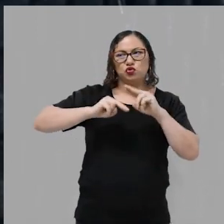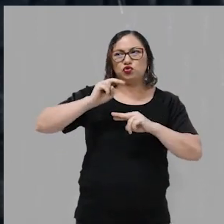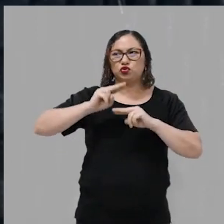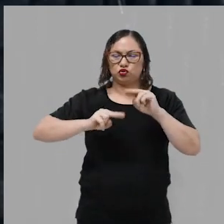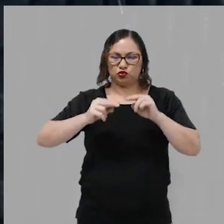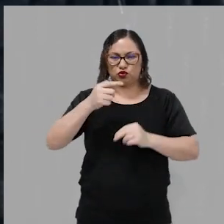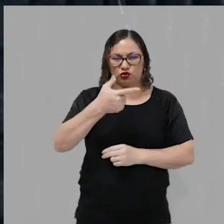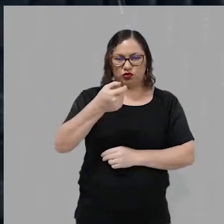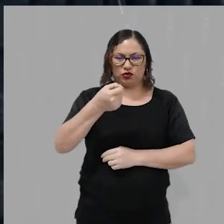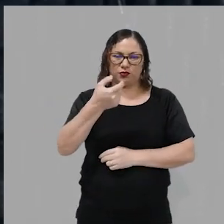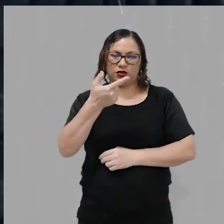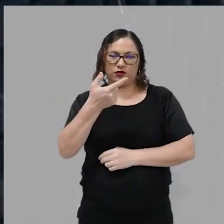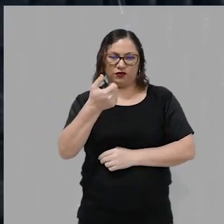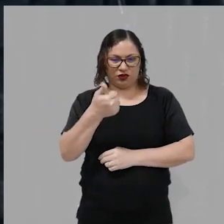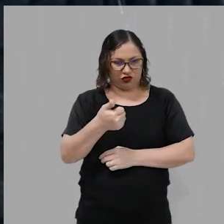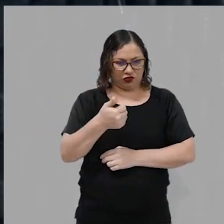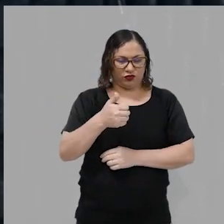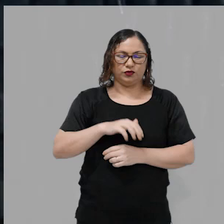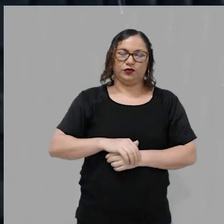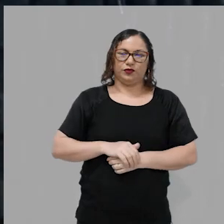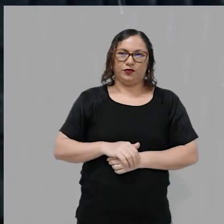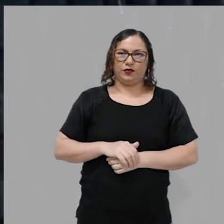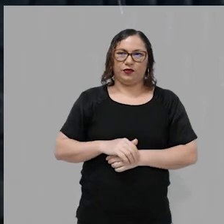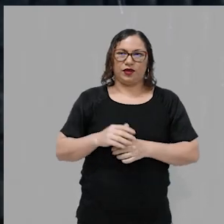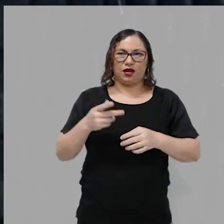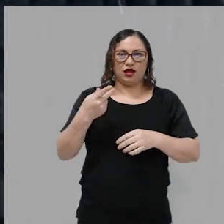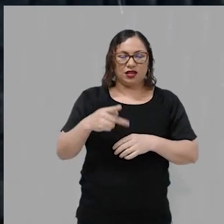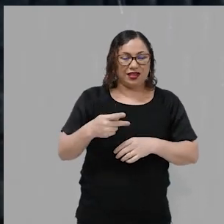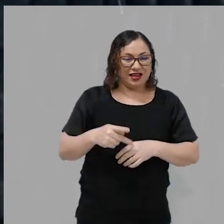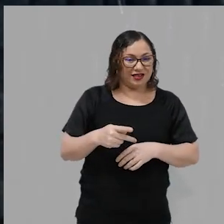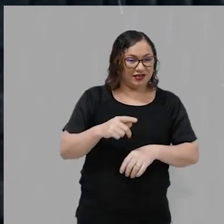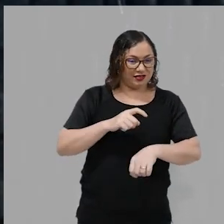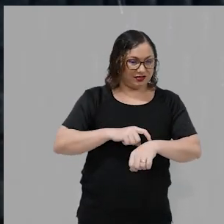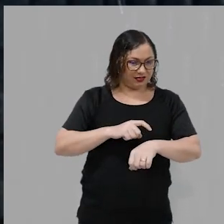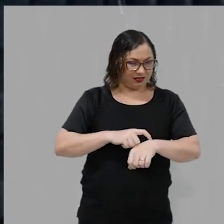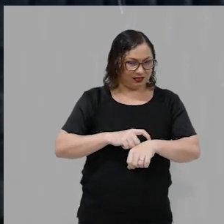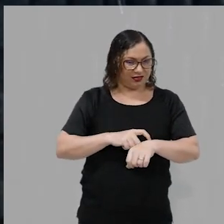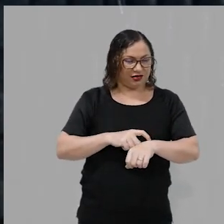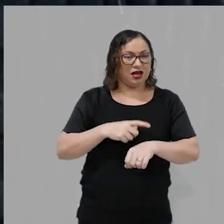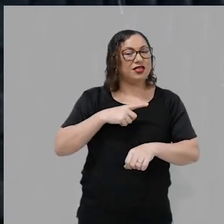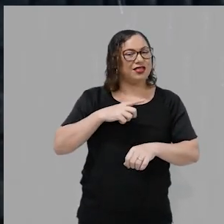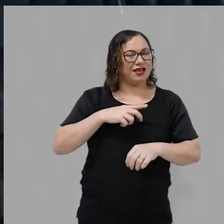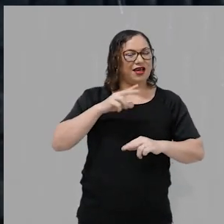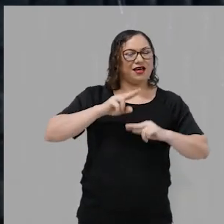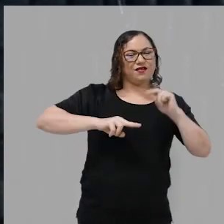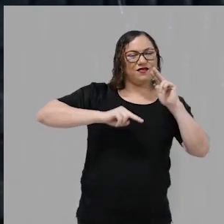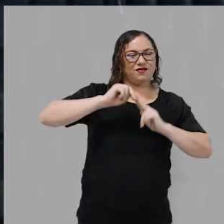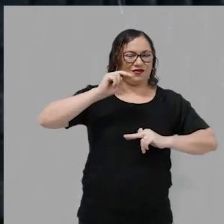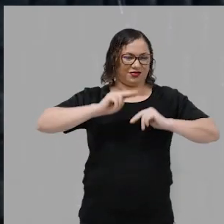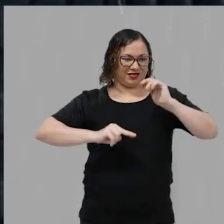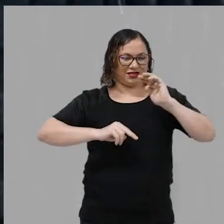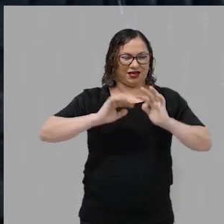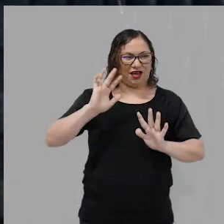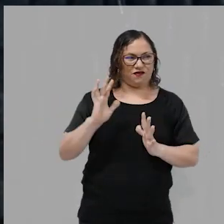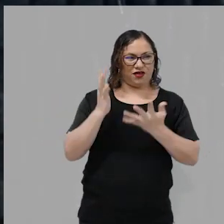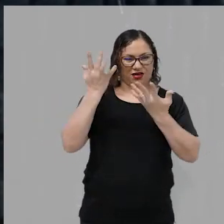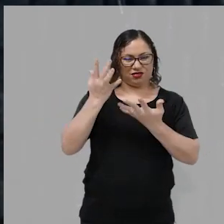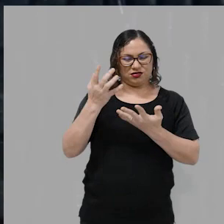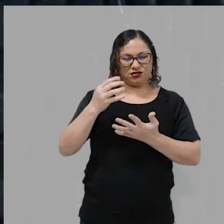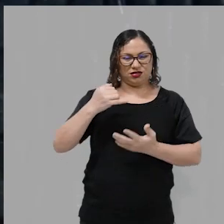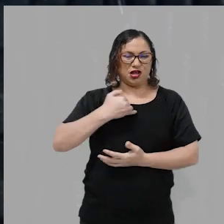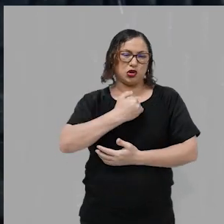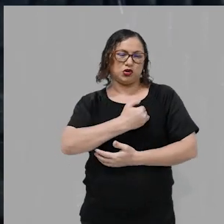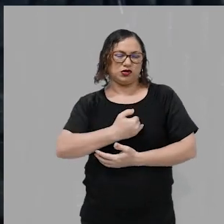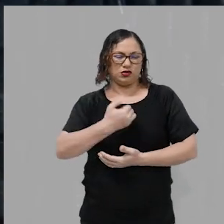de 2021. Nesse período aqui em São Luís, nós temos as festas juninas. No São João, a coisa